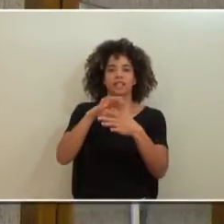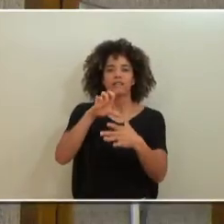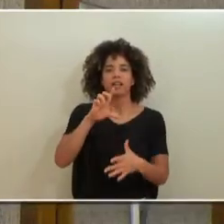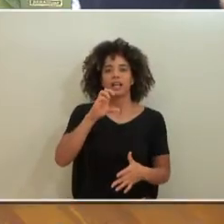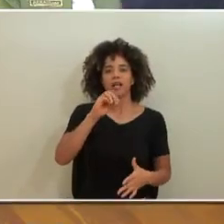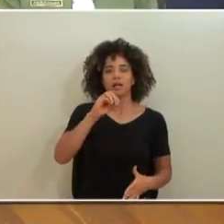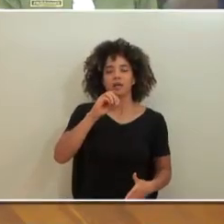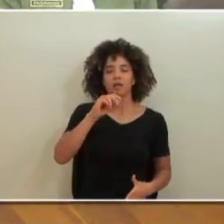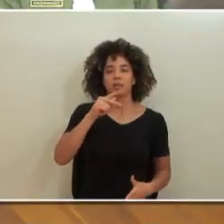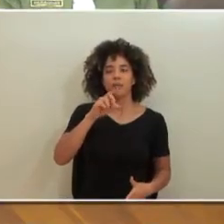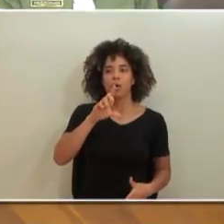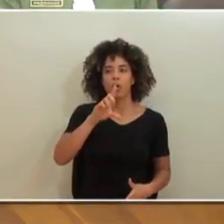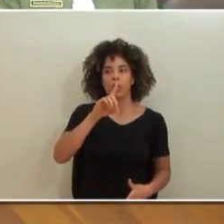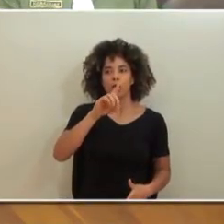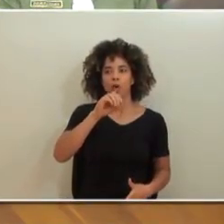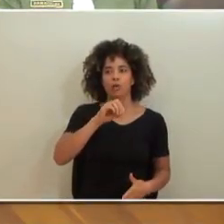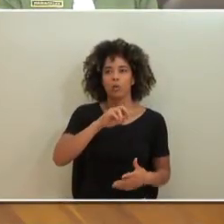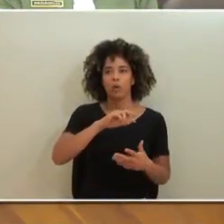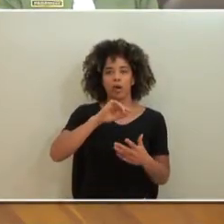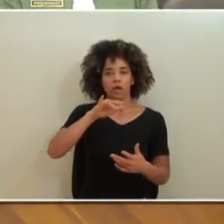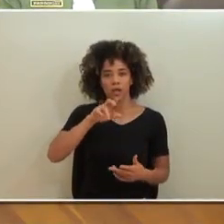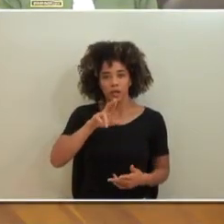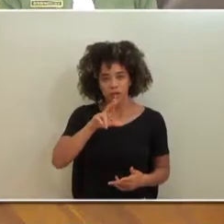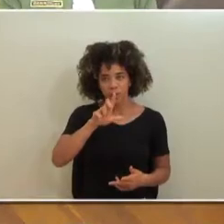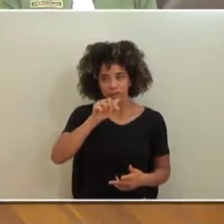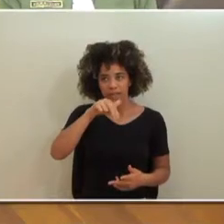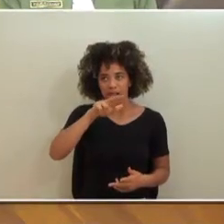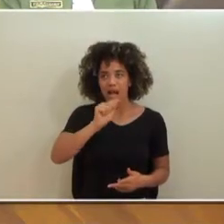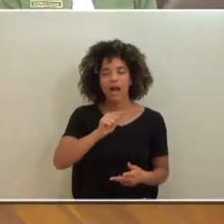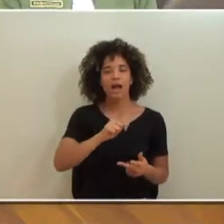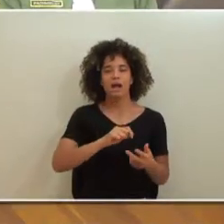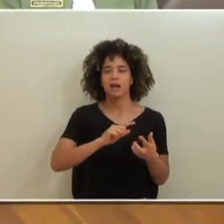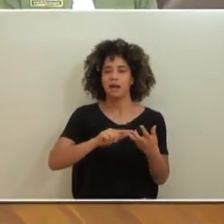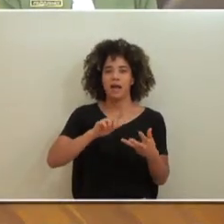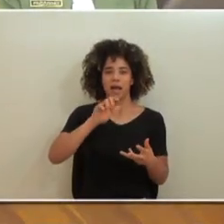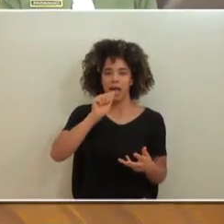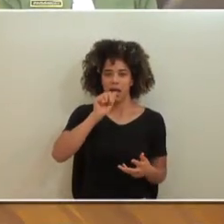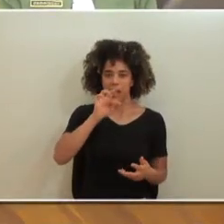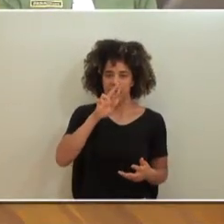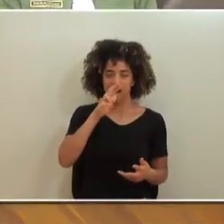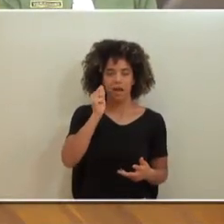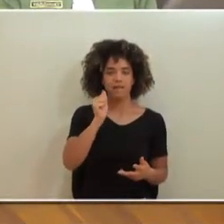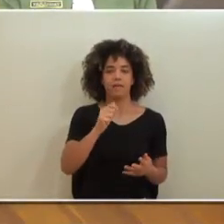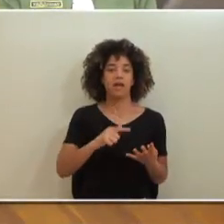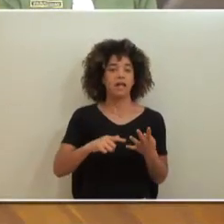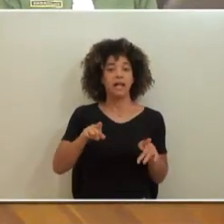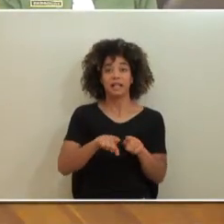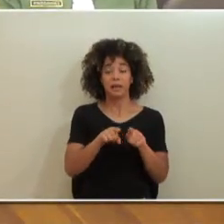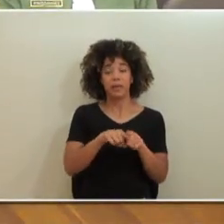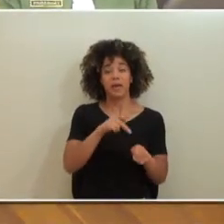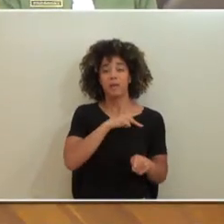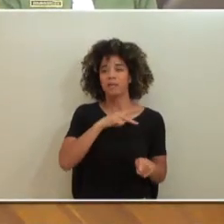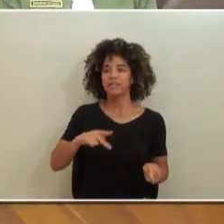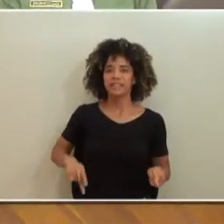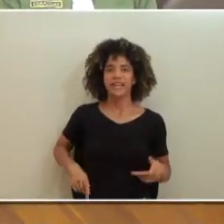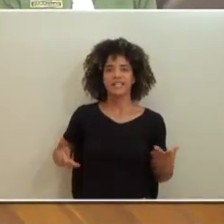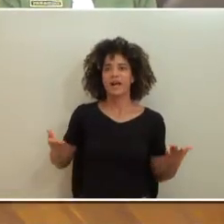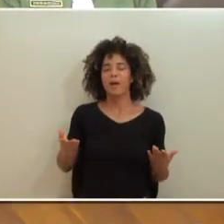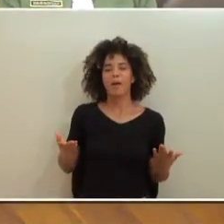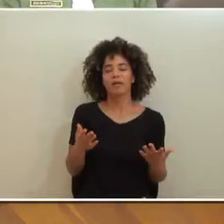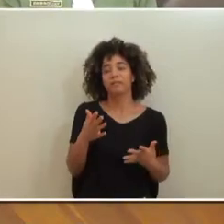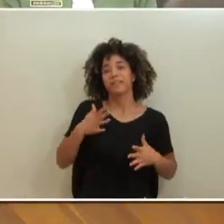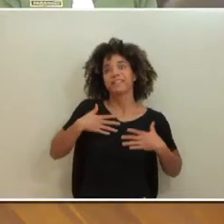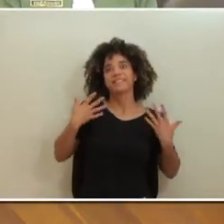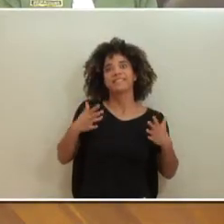Rafa, enfim, eu vou falar de todo mundo. Nosso presidente, o Max, está aqui também, obrigado. Mas é que a gente fica muito contente. Eu vou